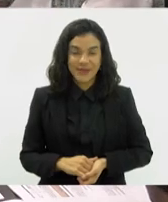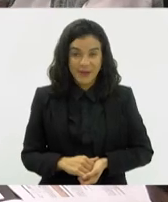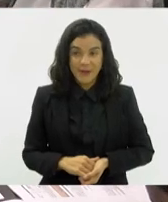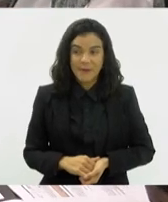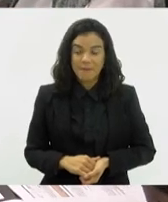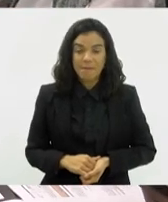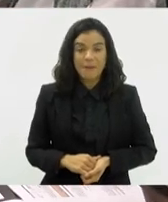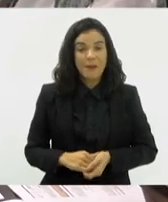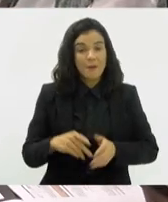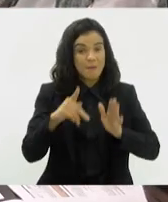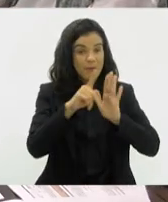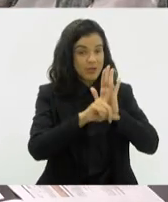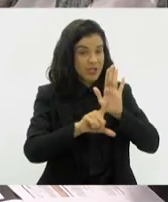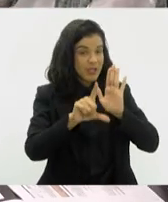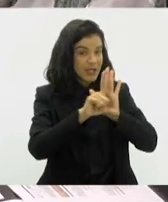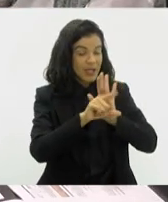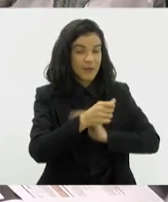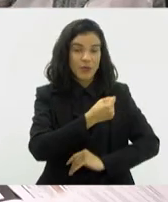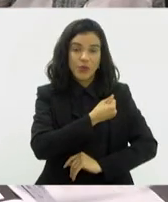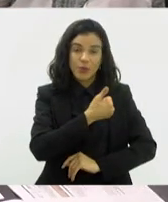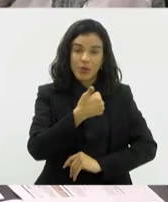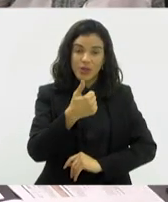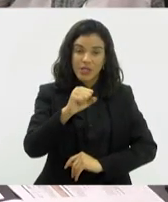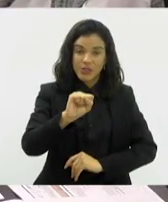Bom, projeto de lei número